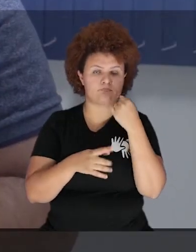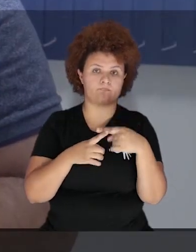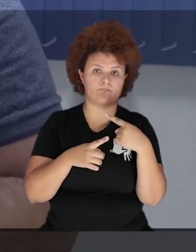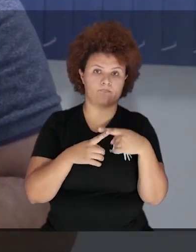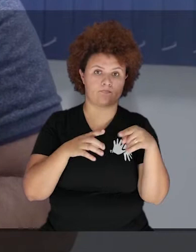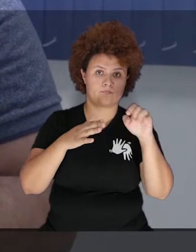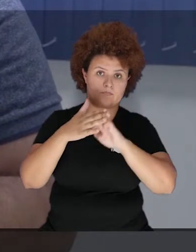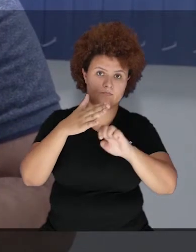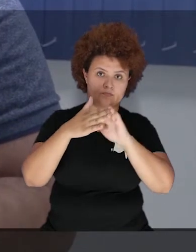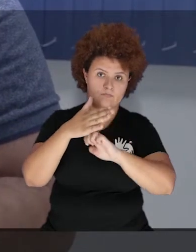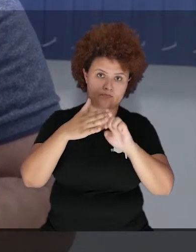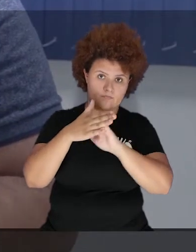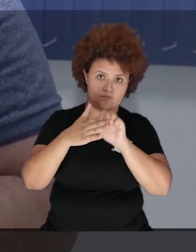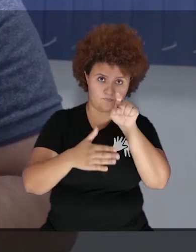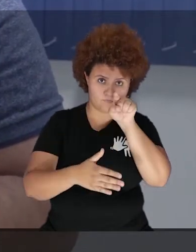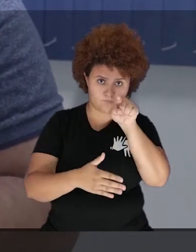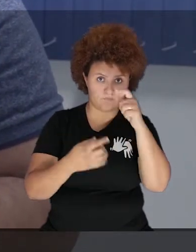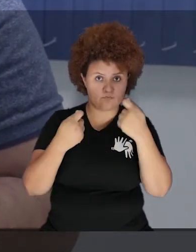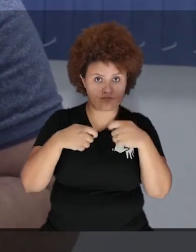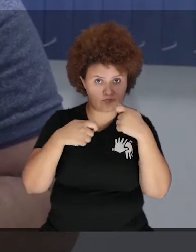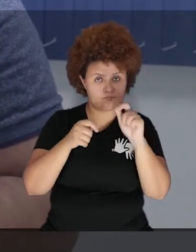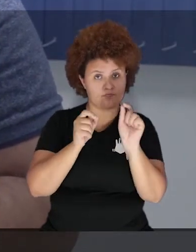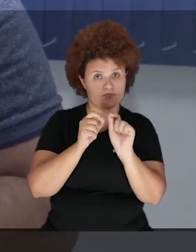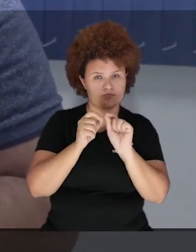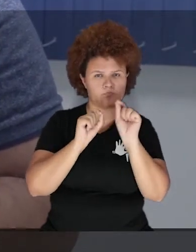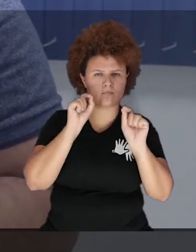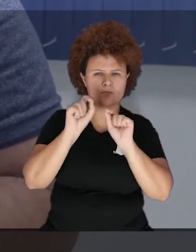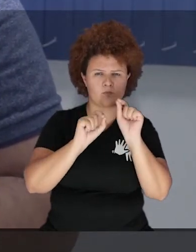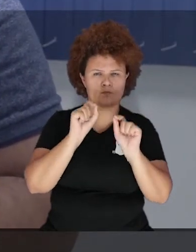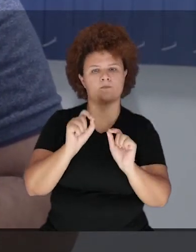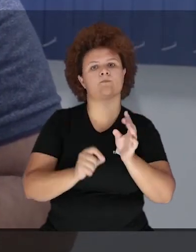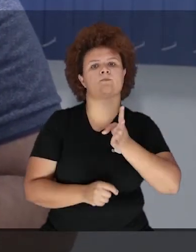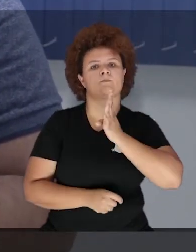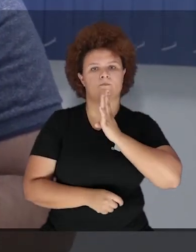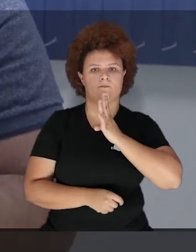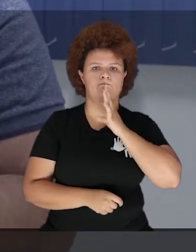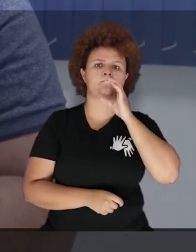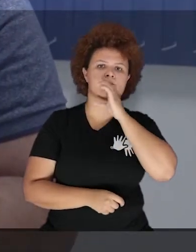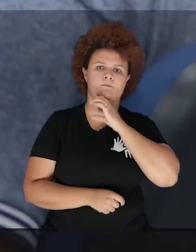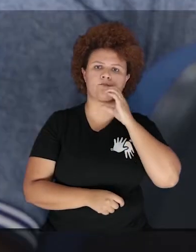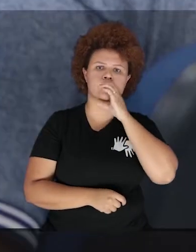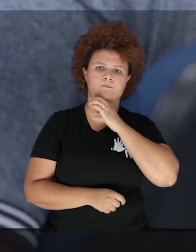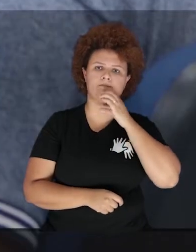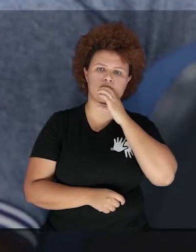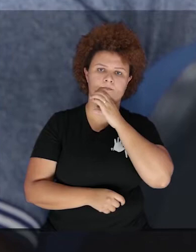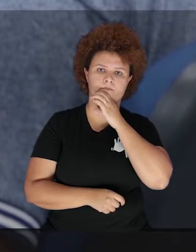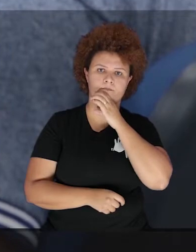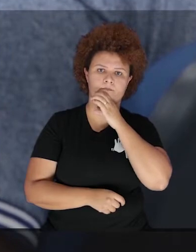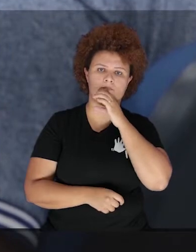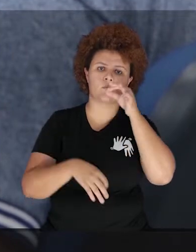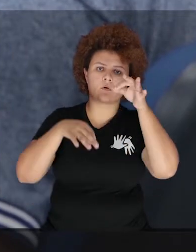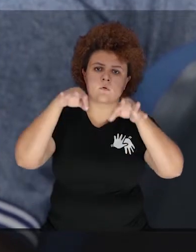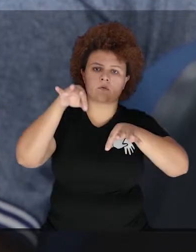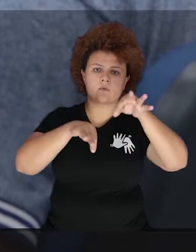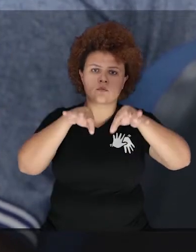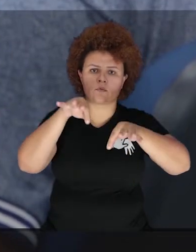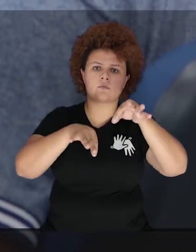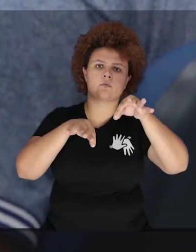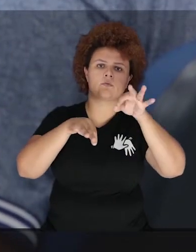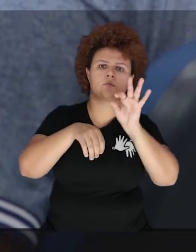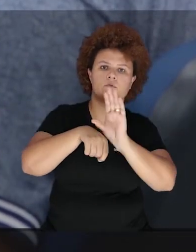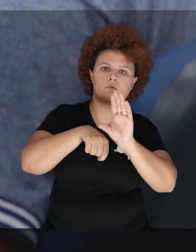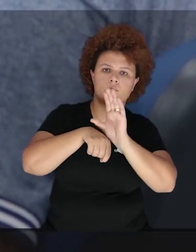a sua empresa. E para você fazer com que a sua empresa cresça, você precisa de conhecimento. Durante as oficinas,